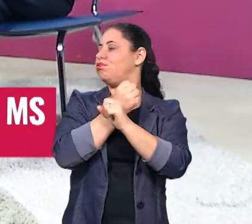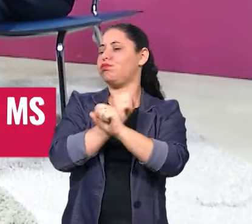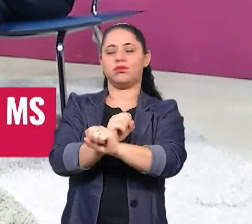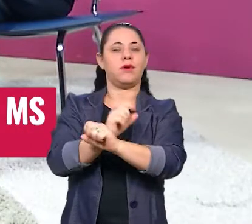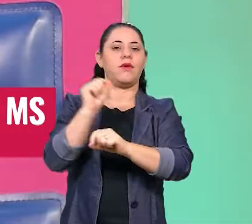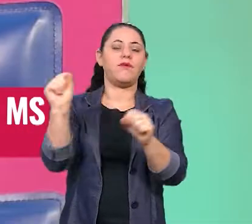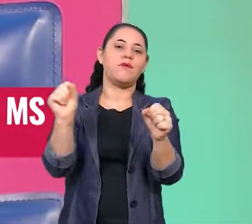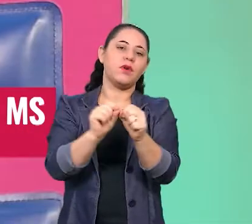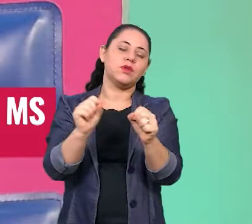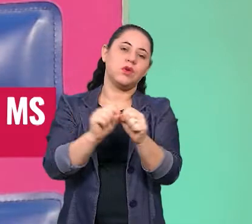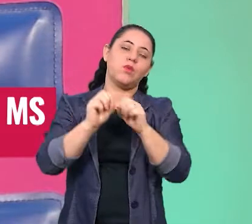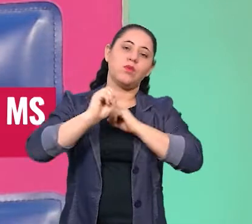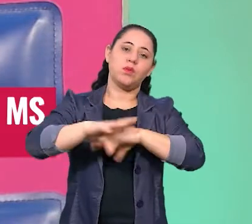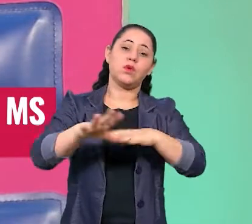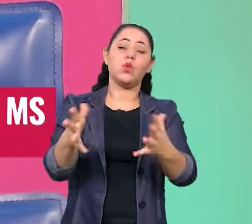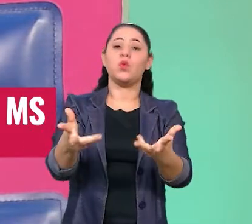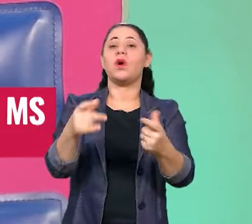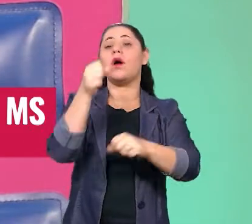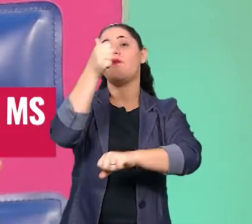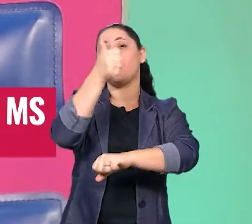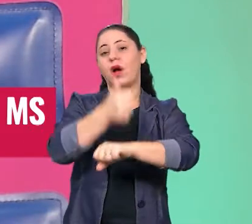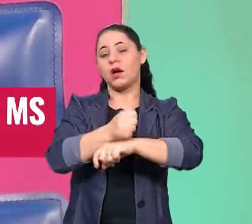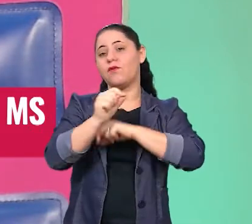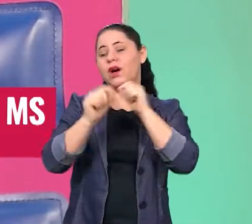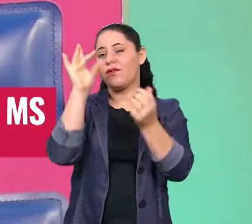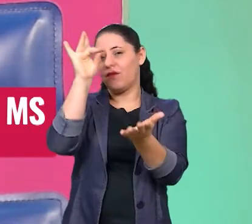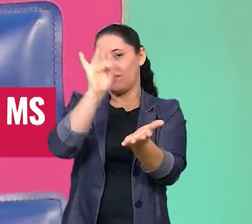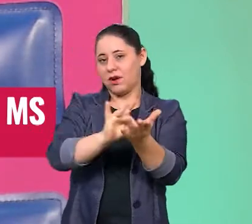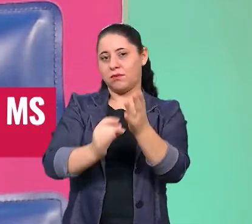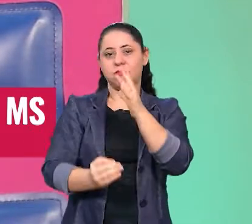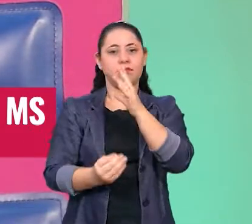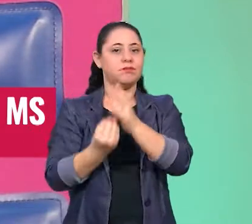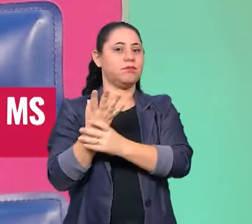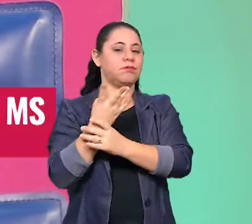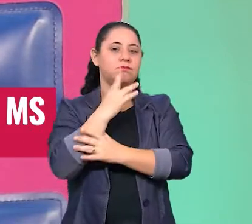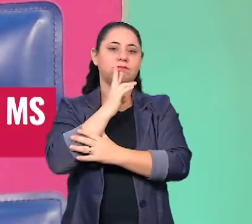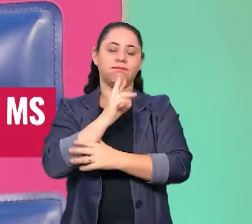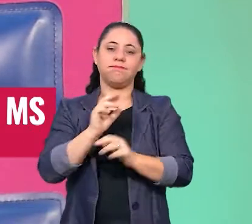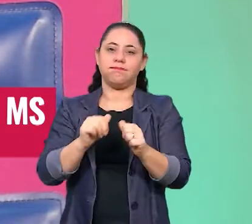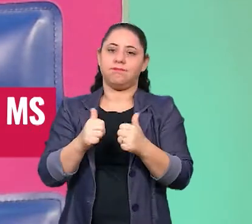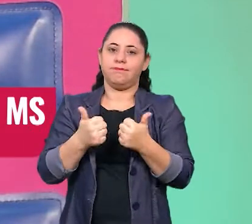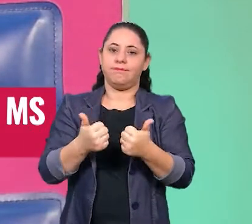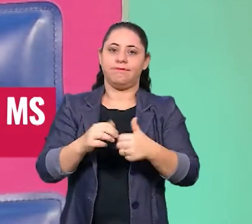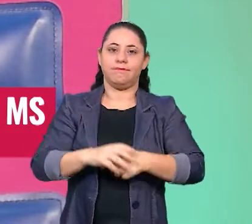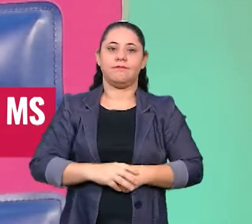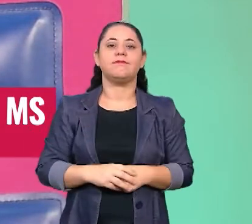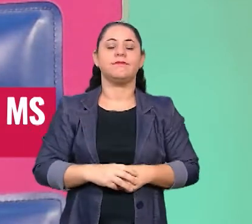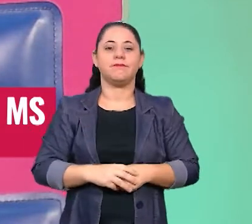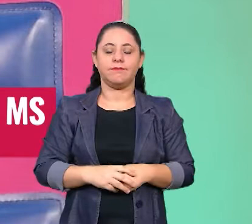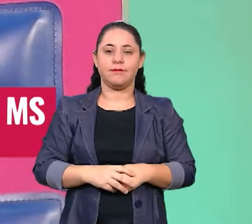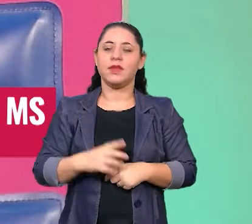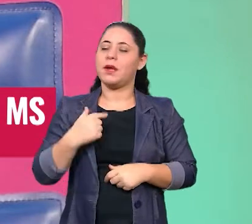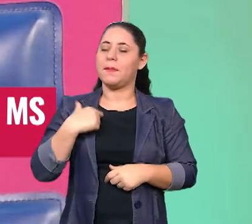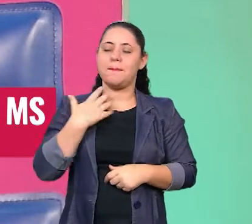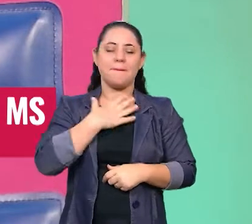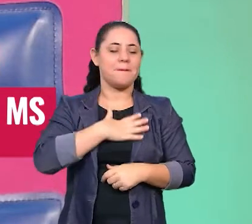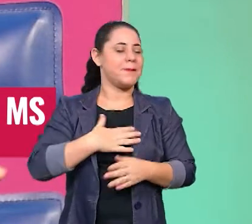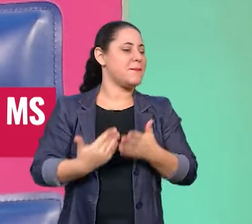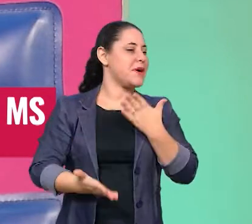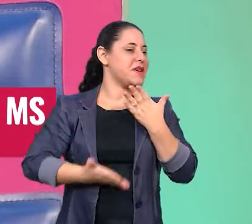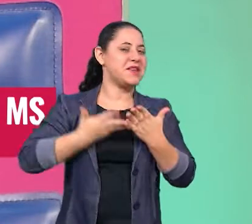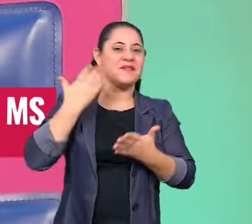impossível você realizar uma educação eficaz que produza resultados. Então, assim, tem